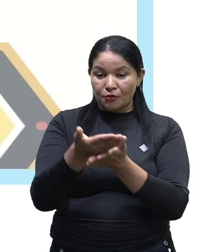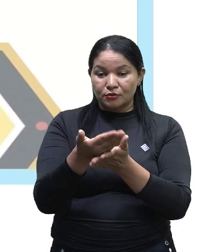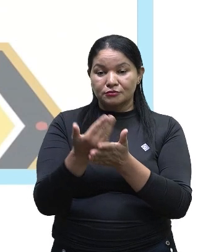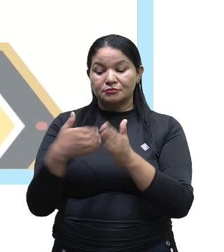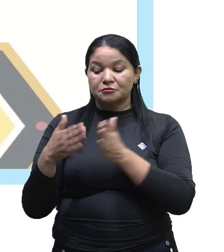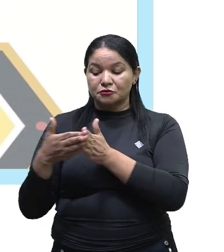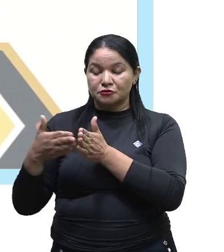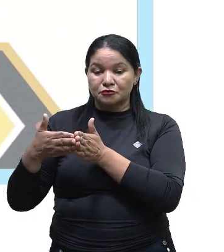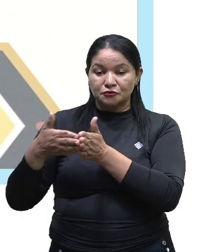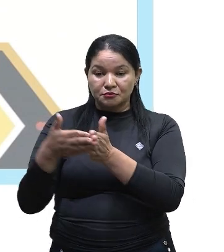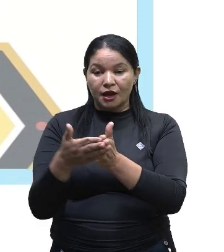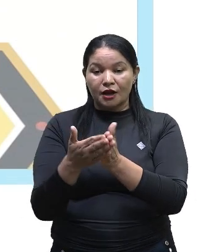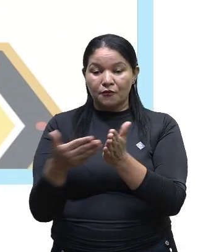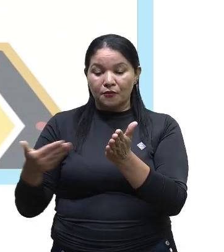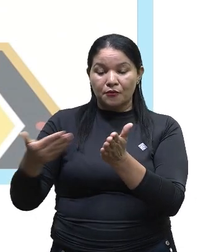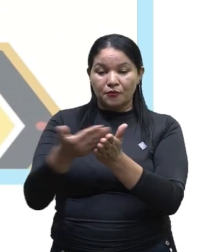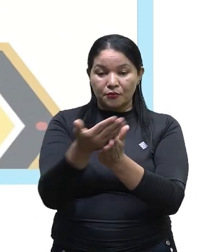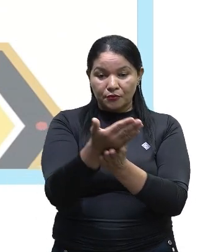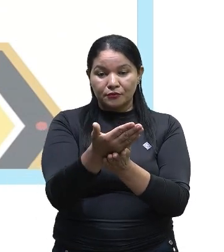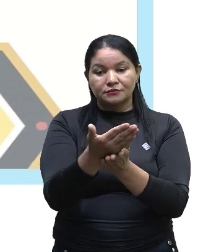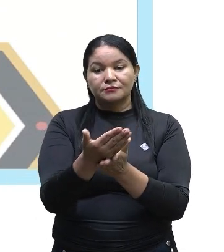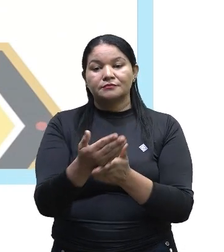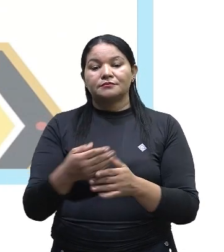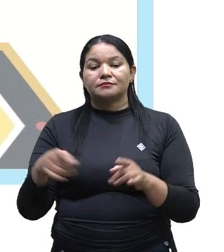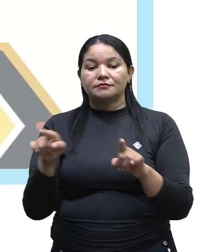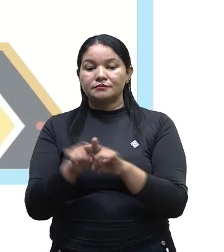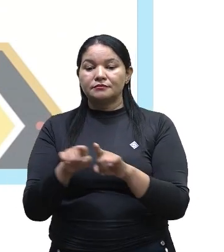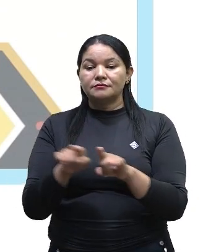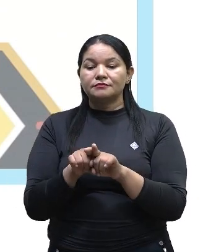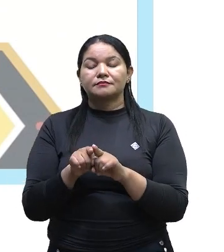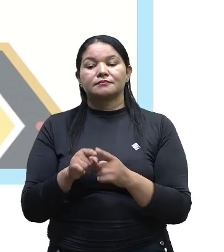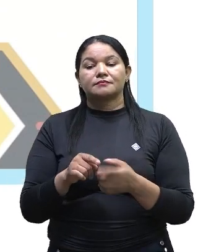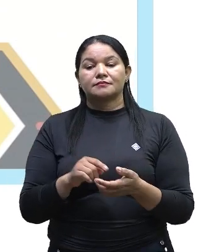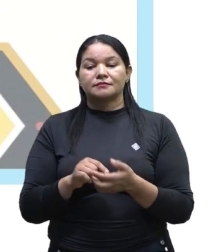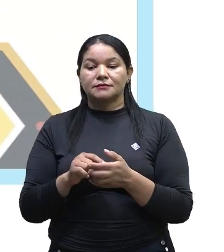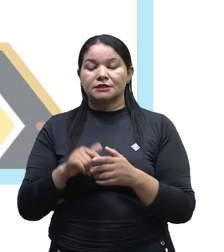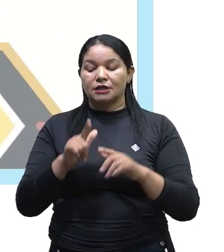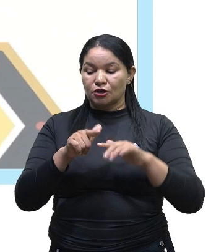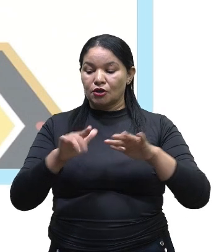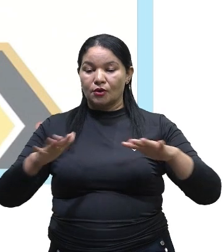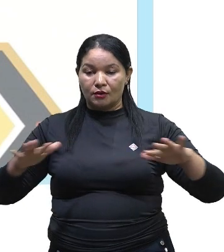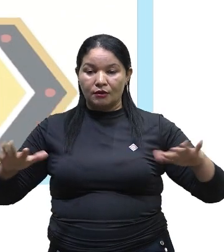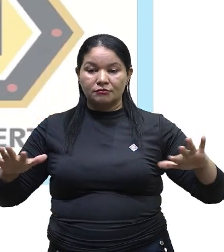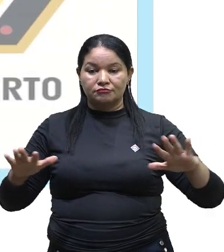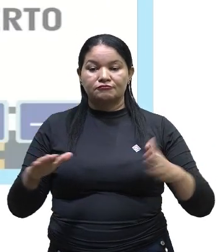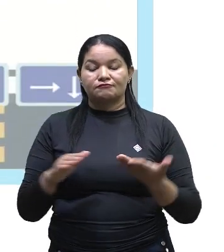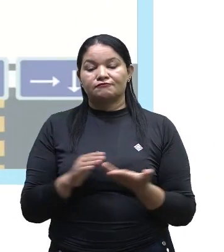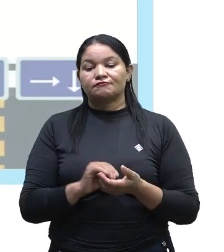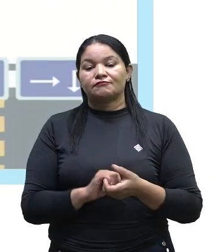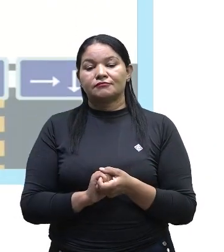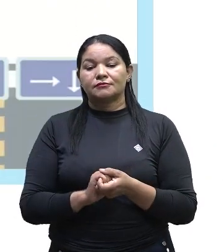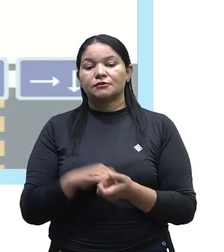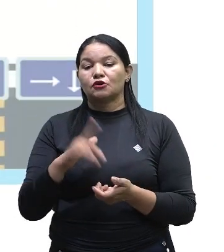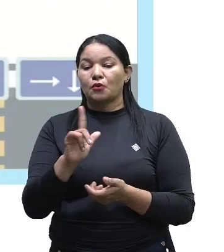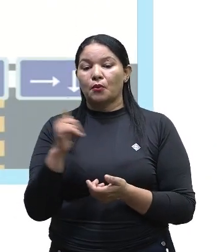aí os barcos, todos os meios de transporte aquáticos ficam. Temos